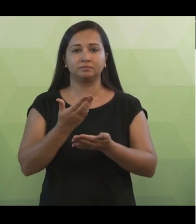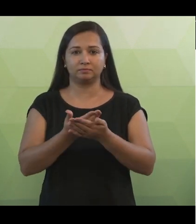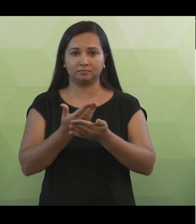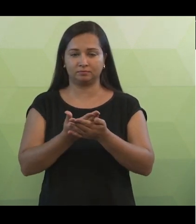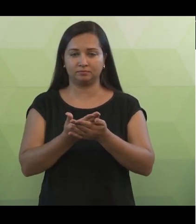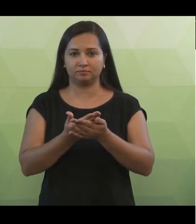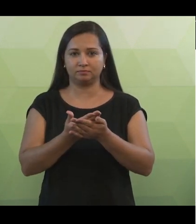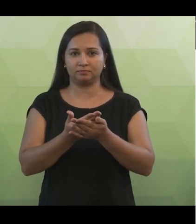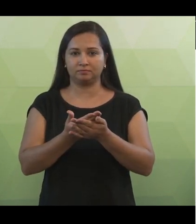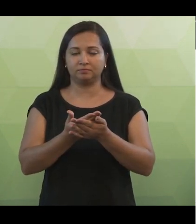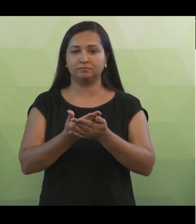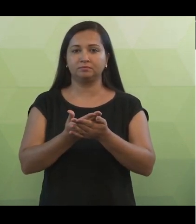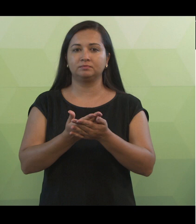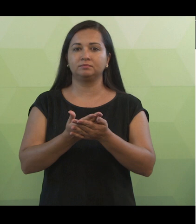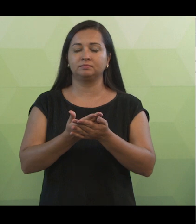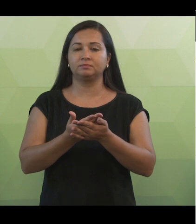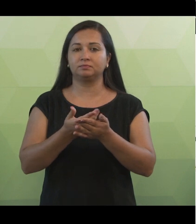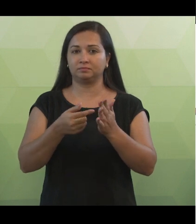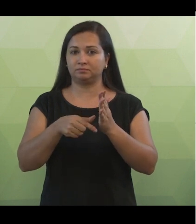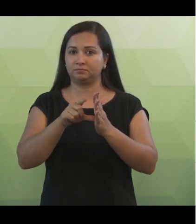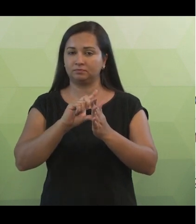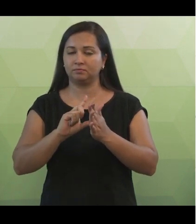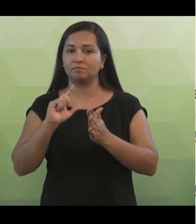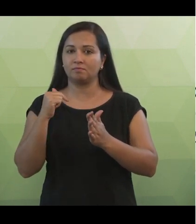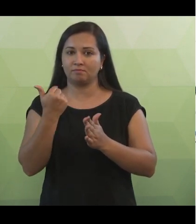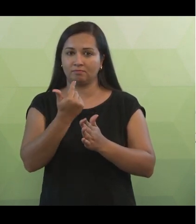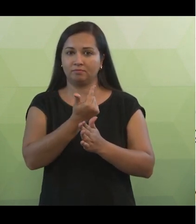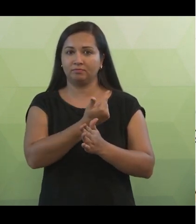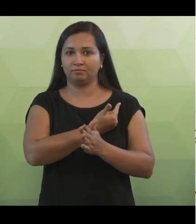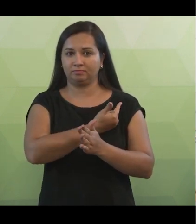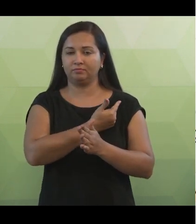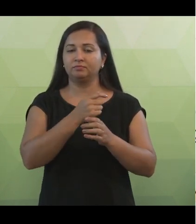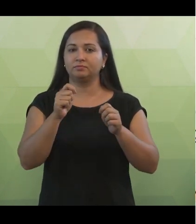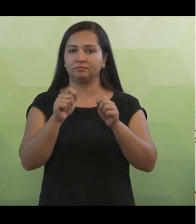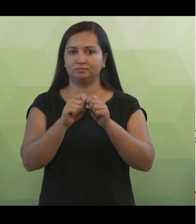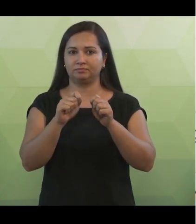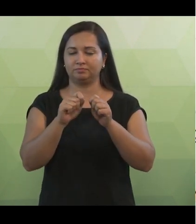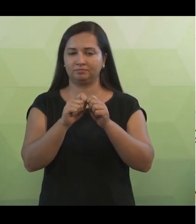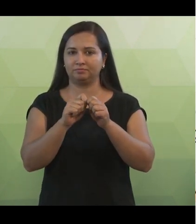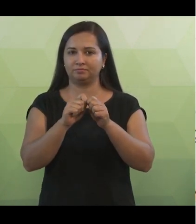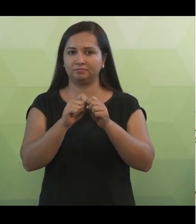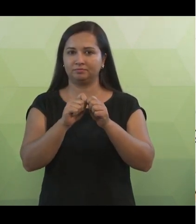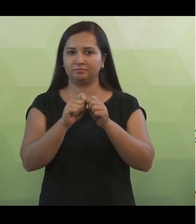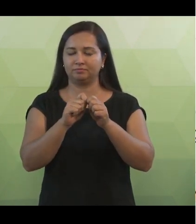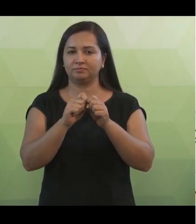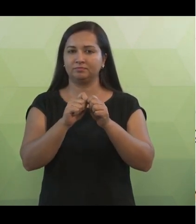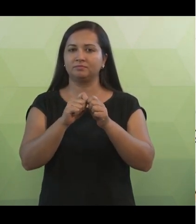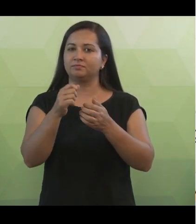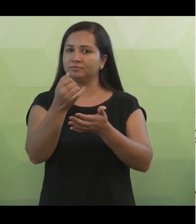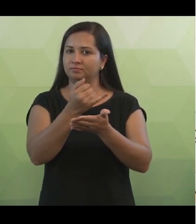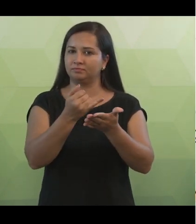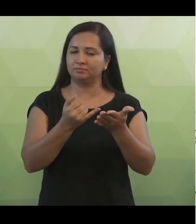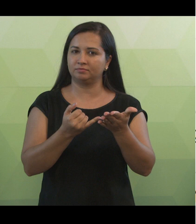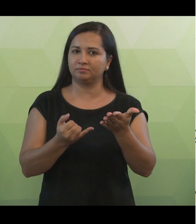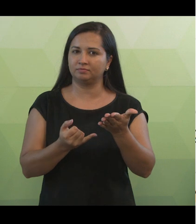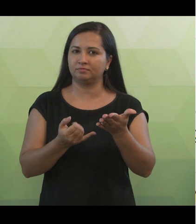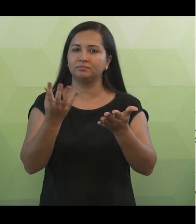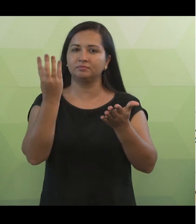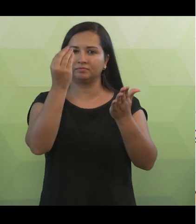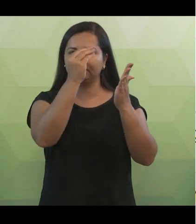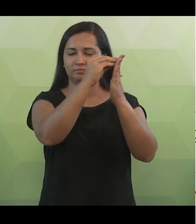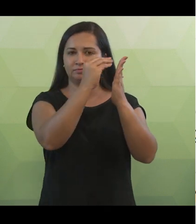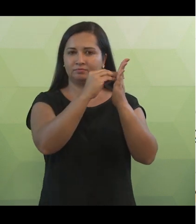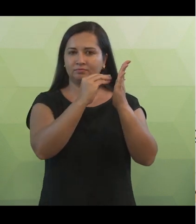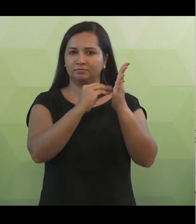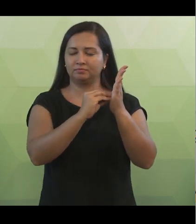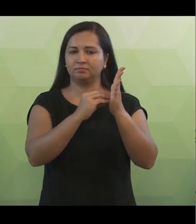a listagem inicial com os botões para as funcionalidades do cadastro, como inserção,